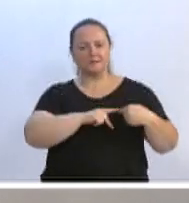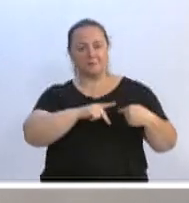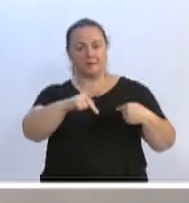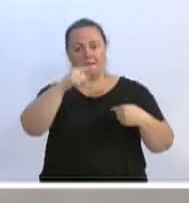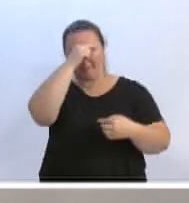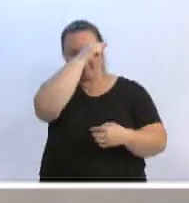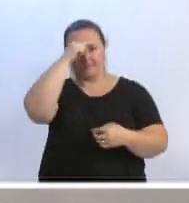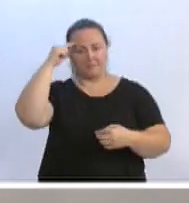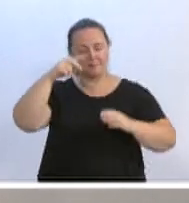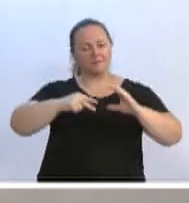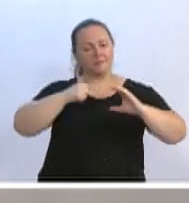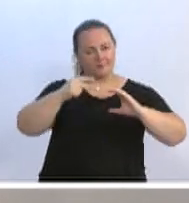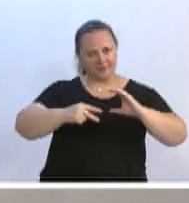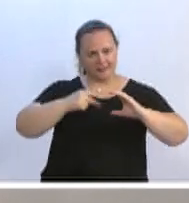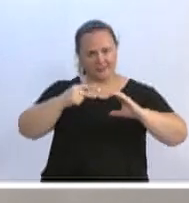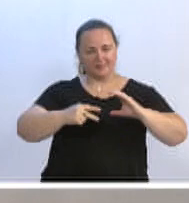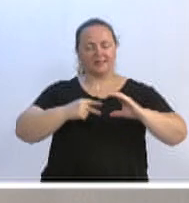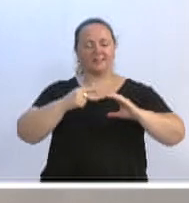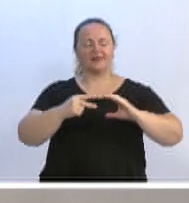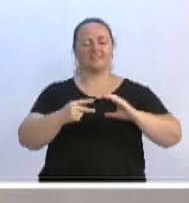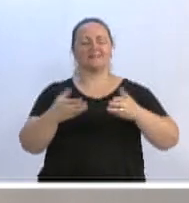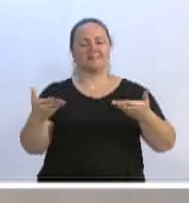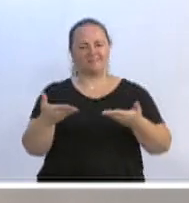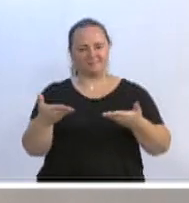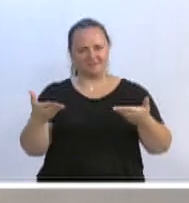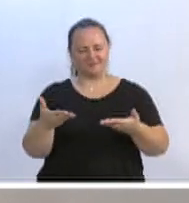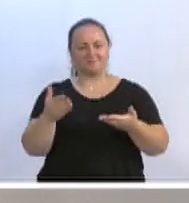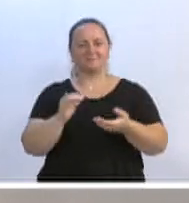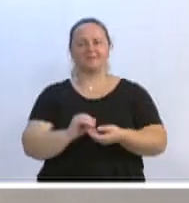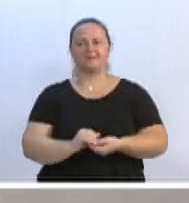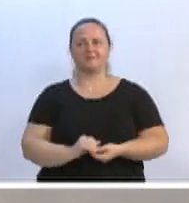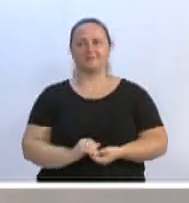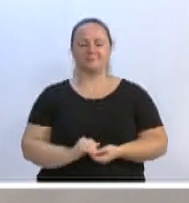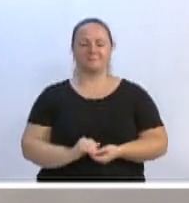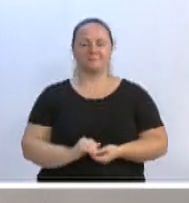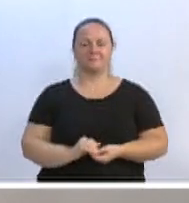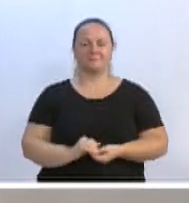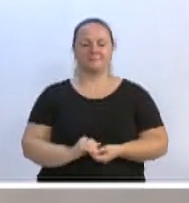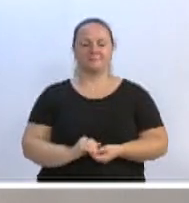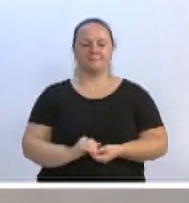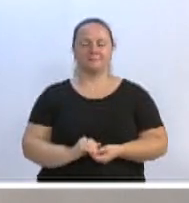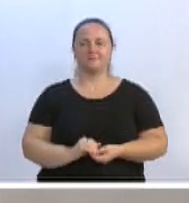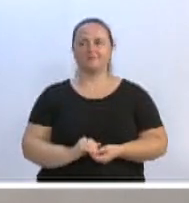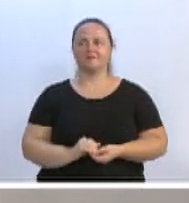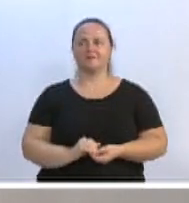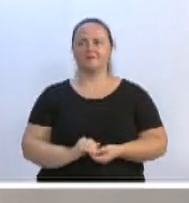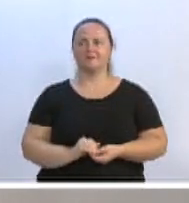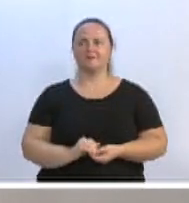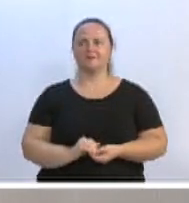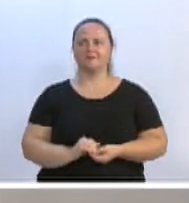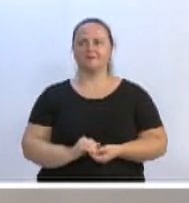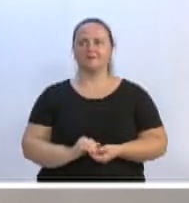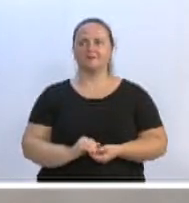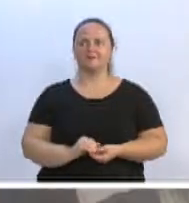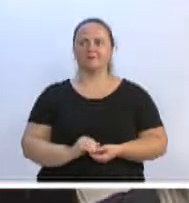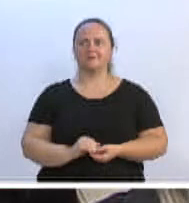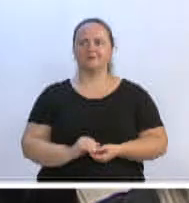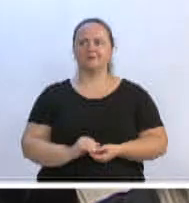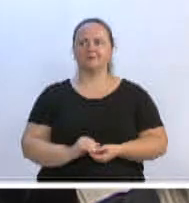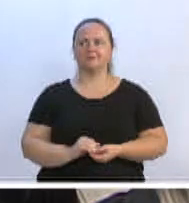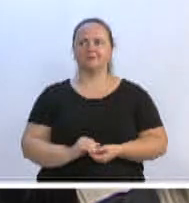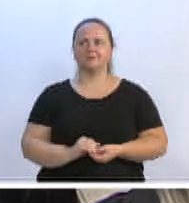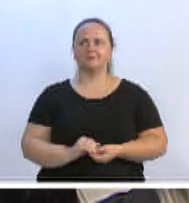presidente dessa Casa Legislativa, vereador Marcos da Rosa. Sim, senhor.